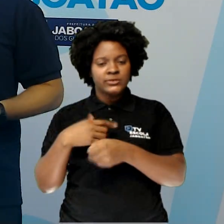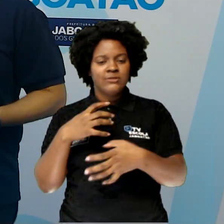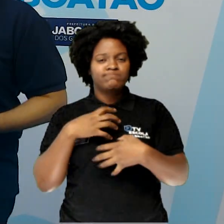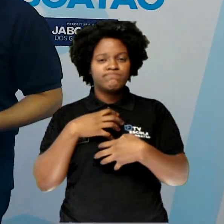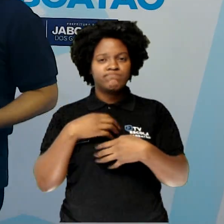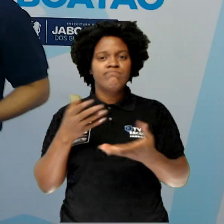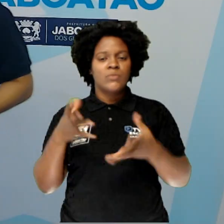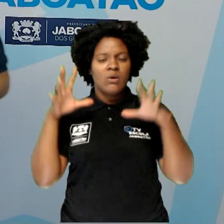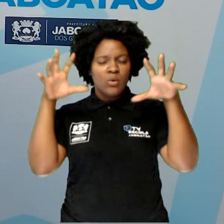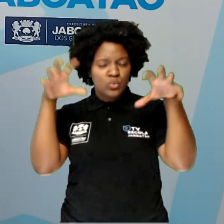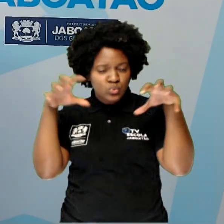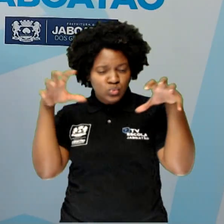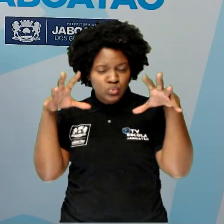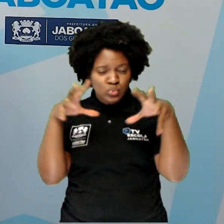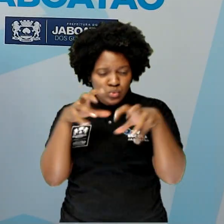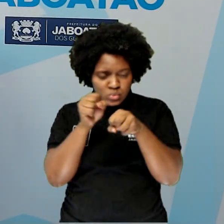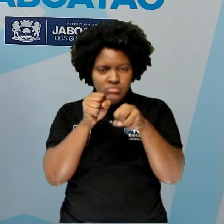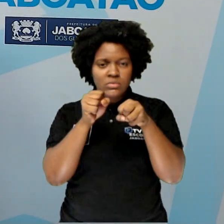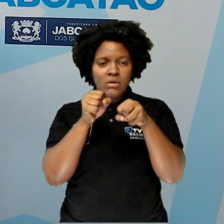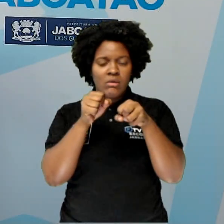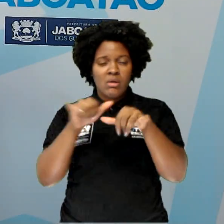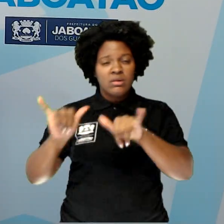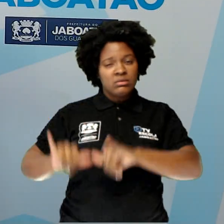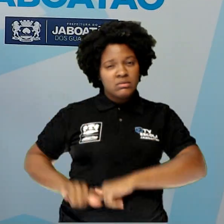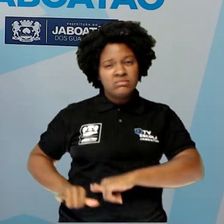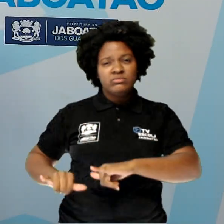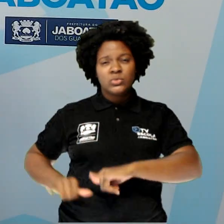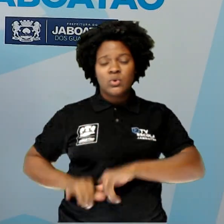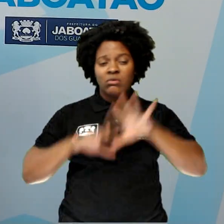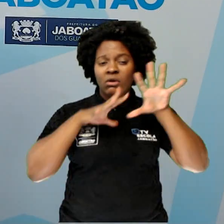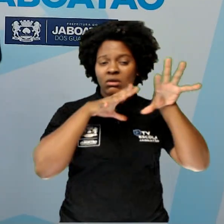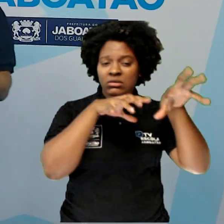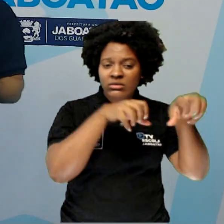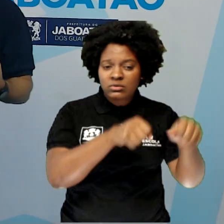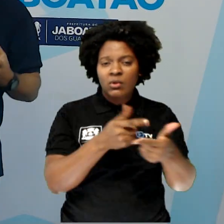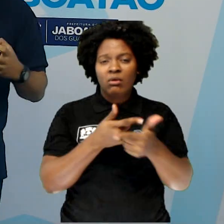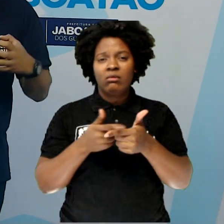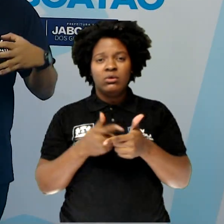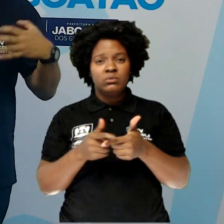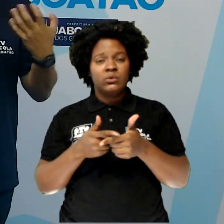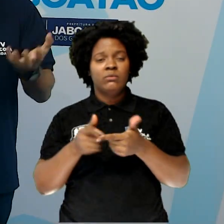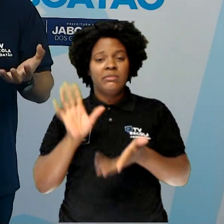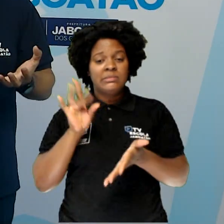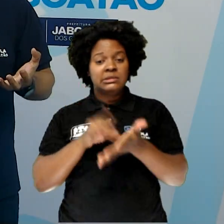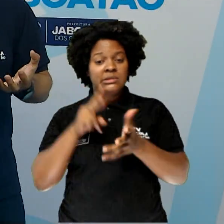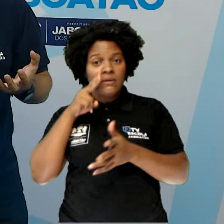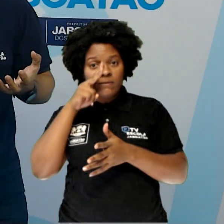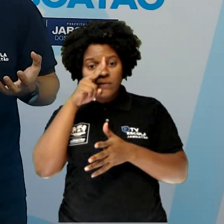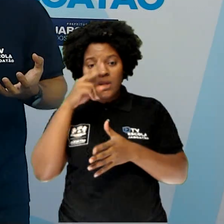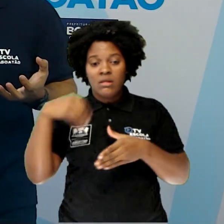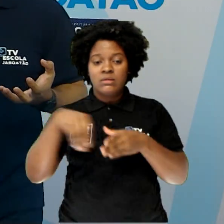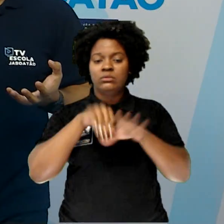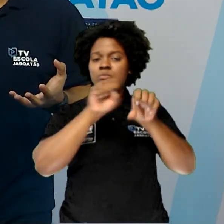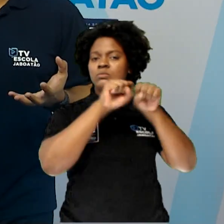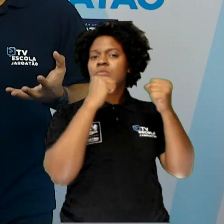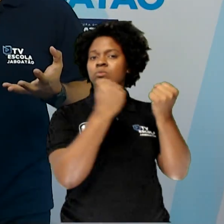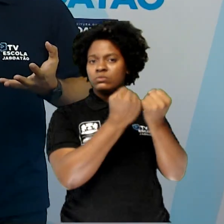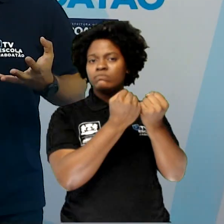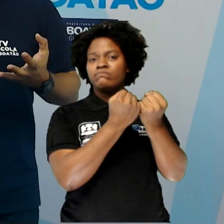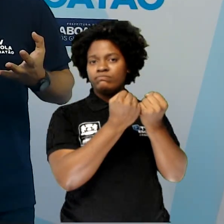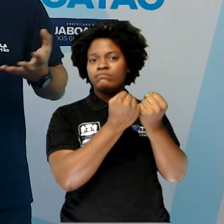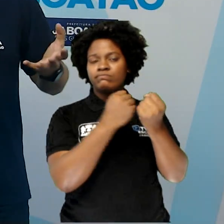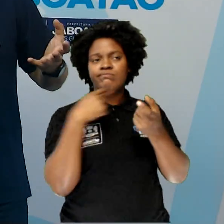aquecimento global. O sofrimento animal, que é uma causa muito pertinente para algumas pessoas dentro da sociedade. A